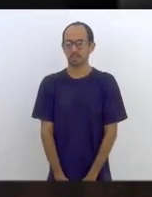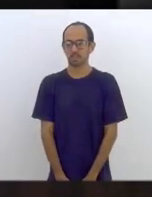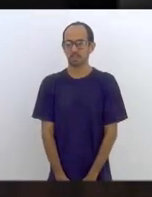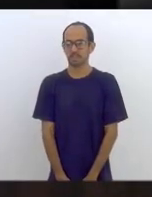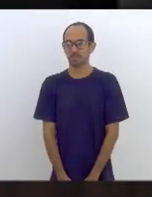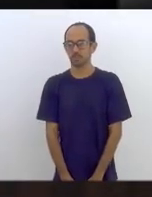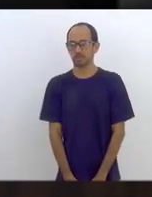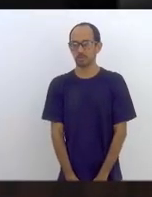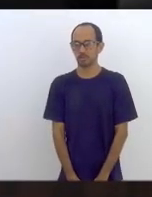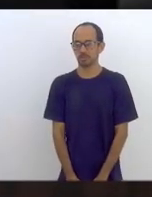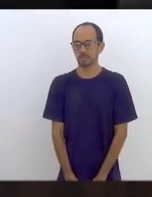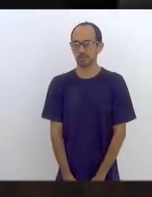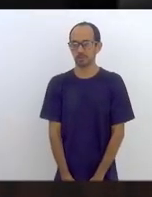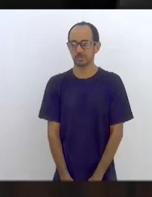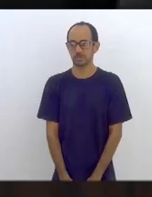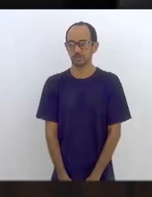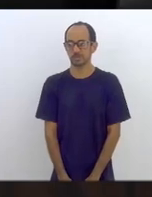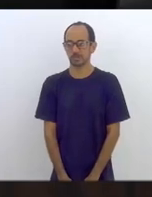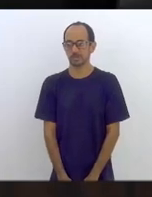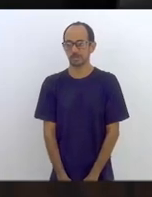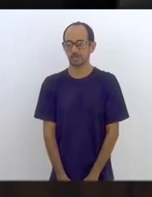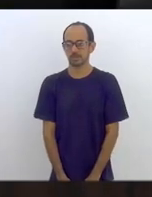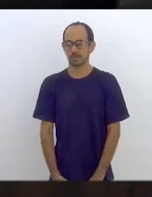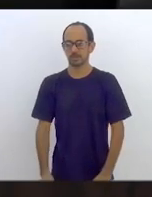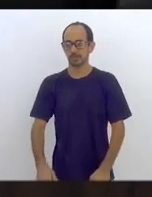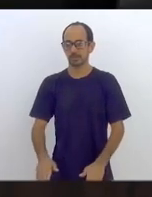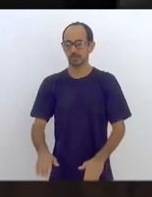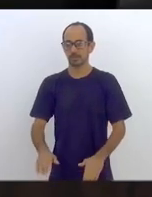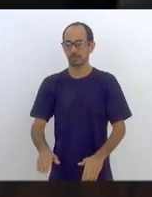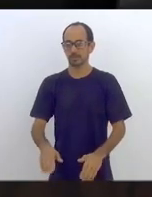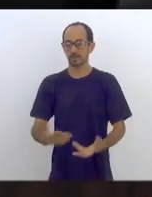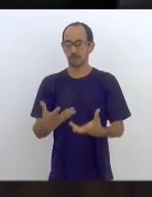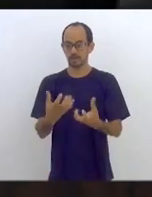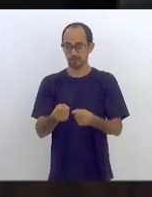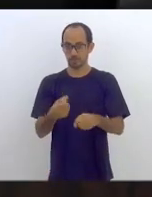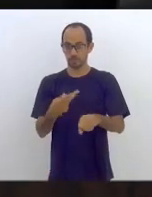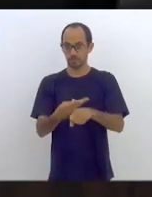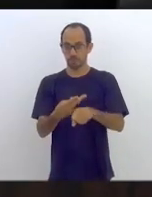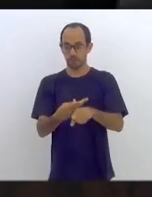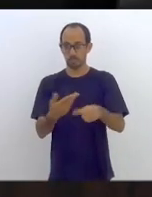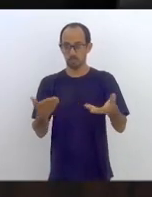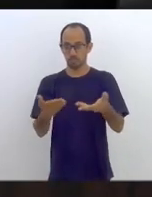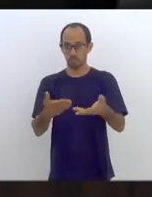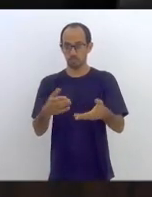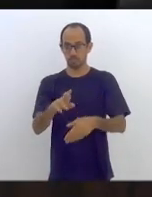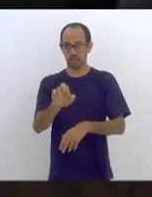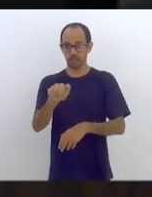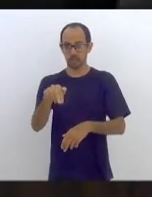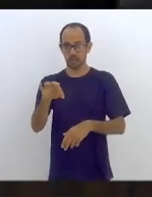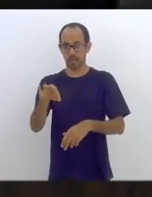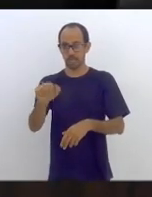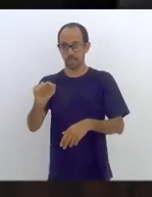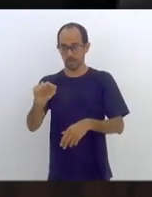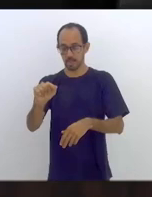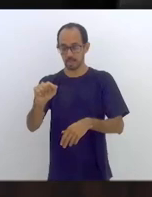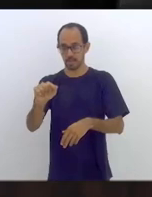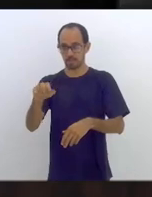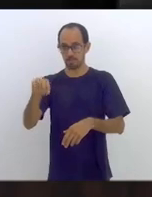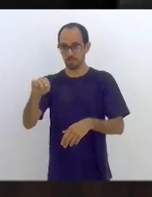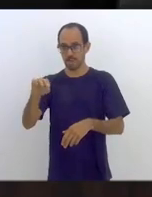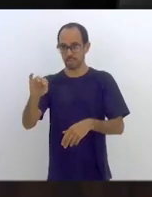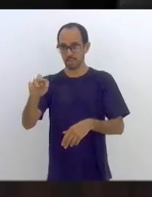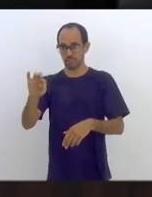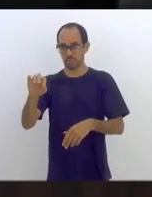Quero convidar para receber o prêmio da Renata Martins de Freitas, a